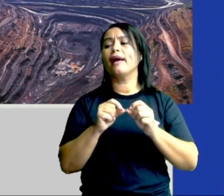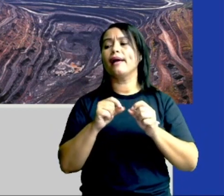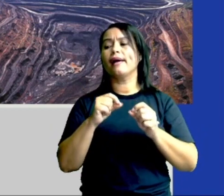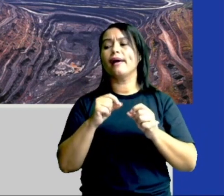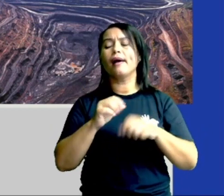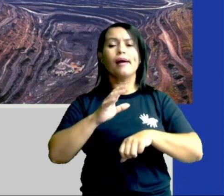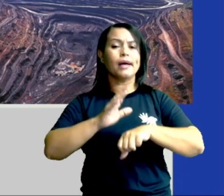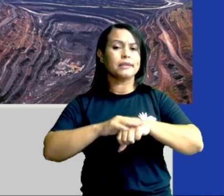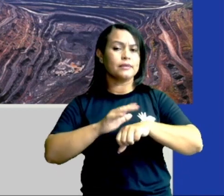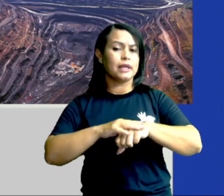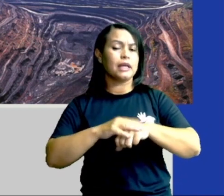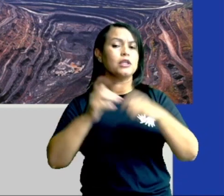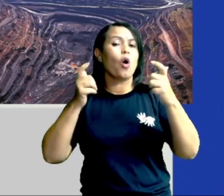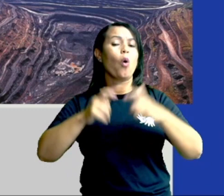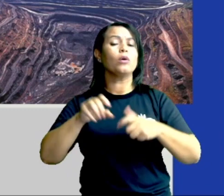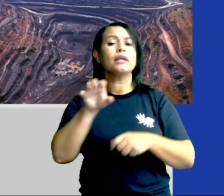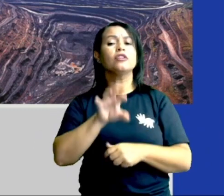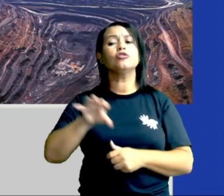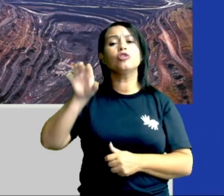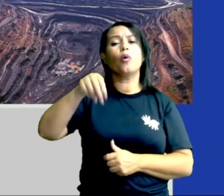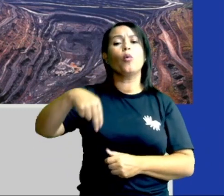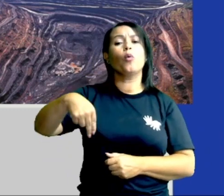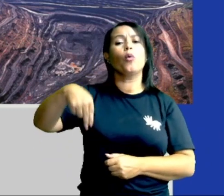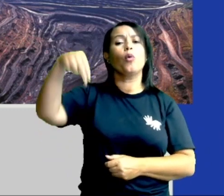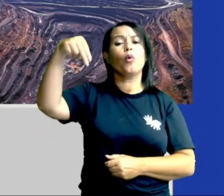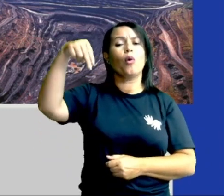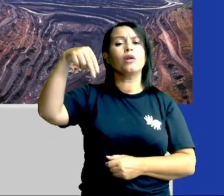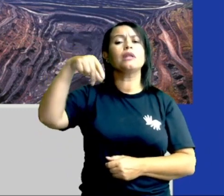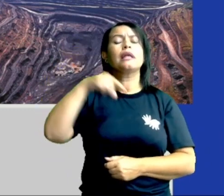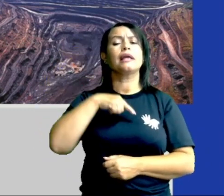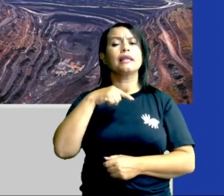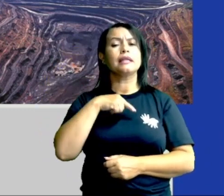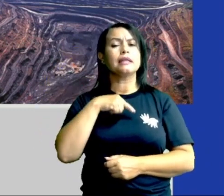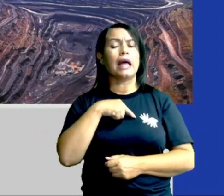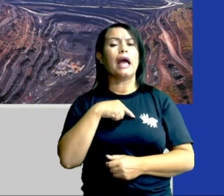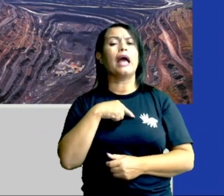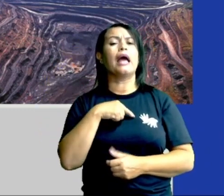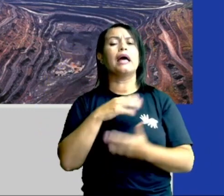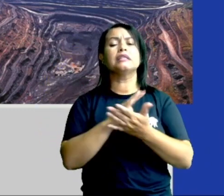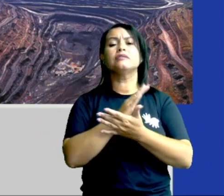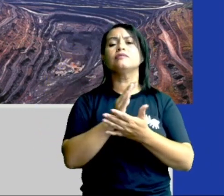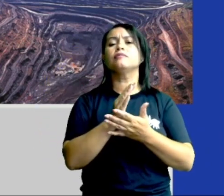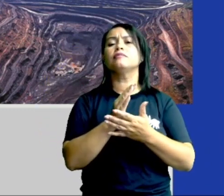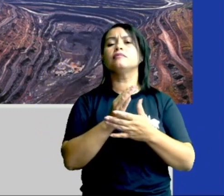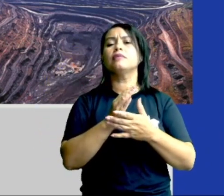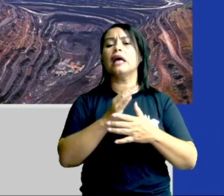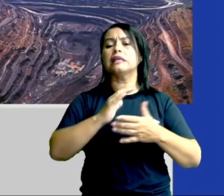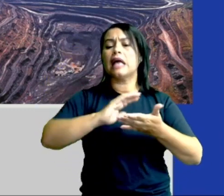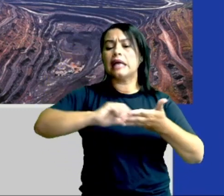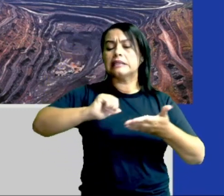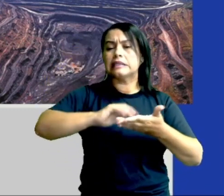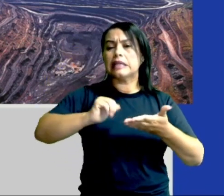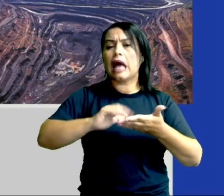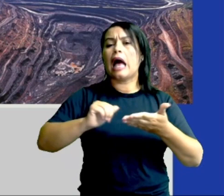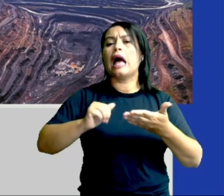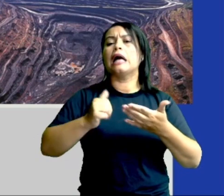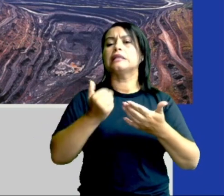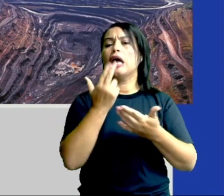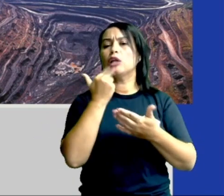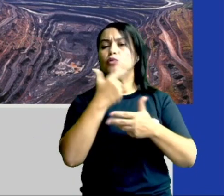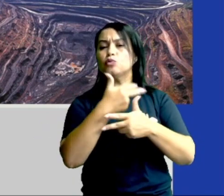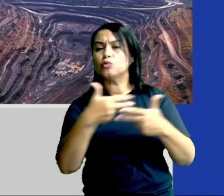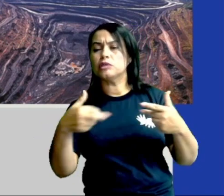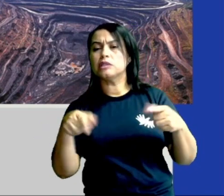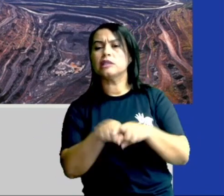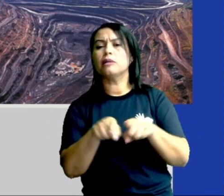atividades aí territórios na região norte tá então você tem aí né uma declaração erosão do solo retirada dos nutrientes retirada da